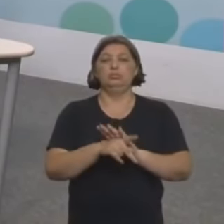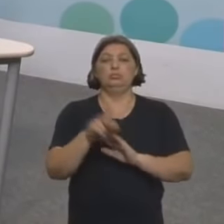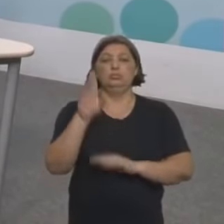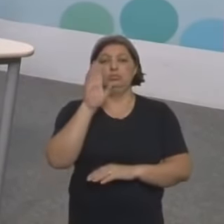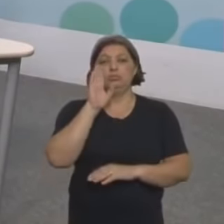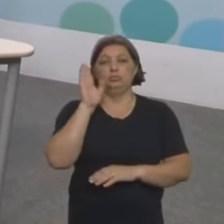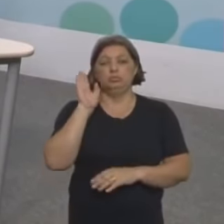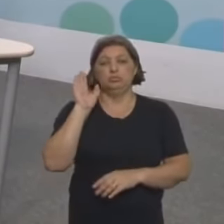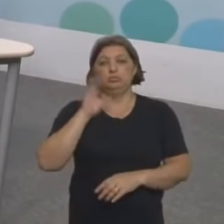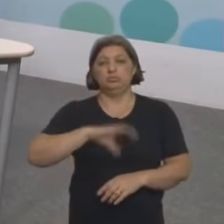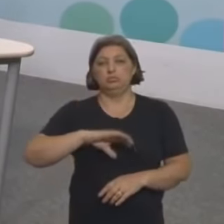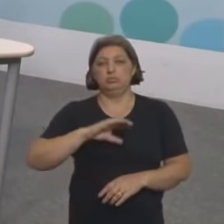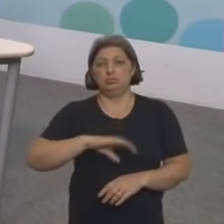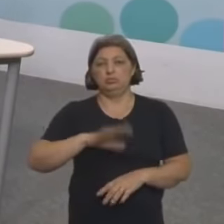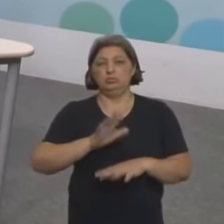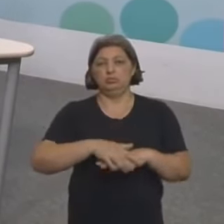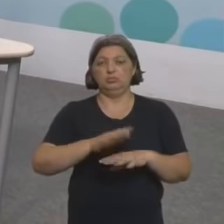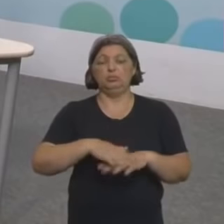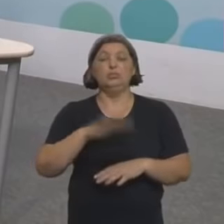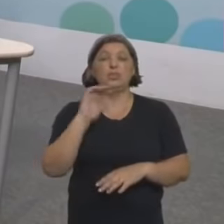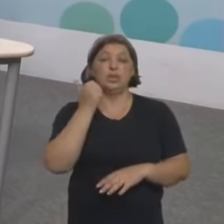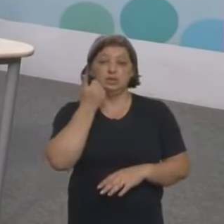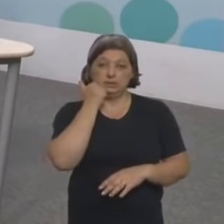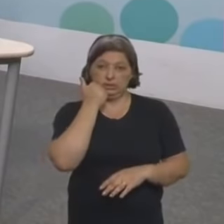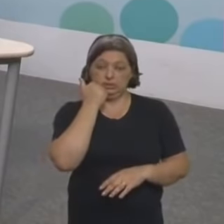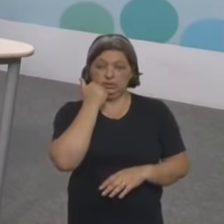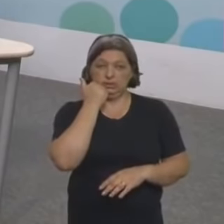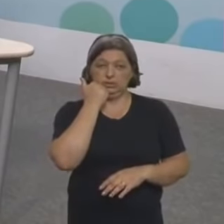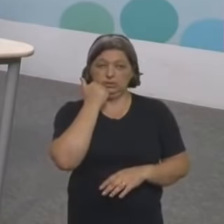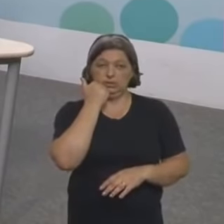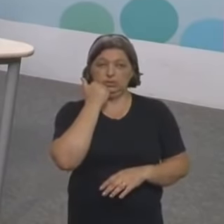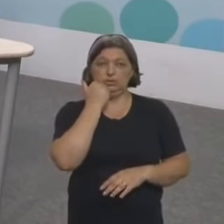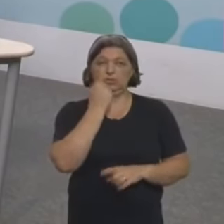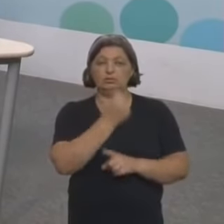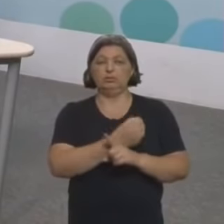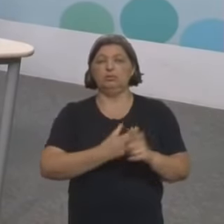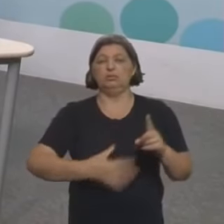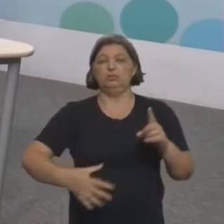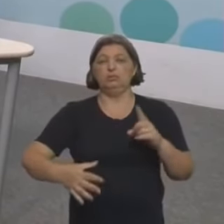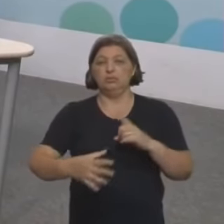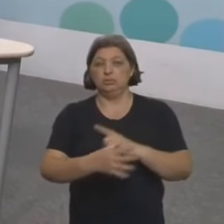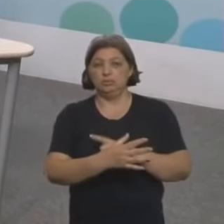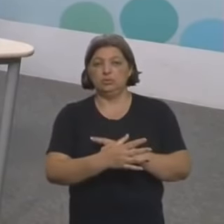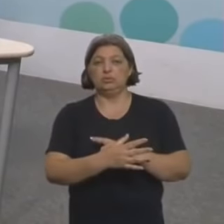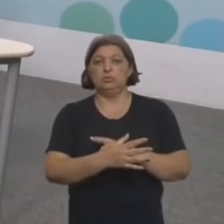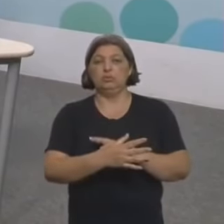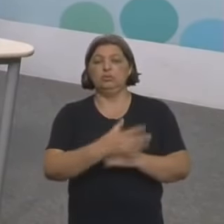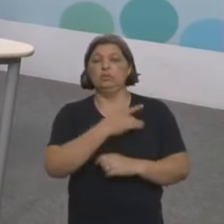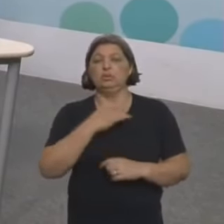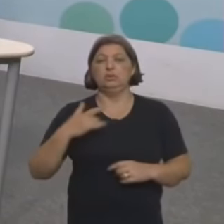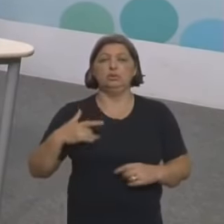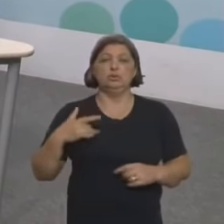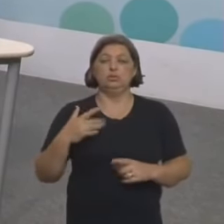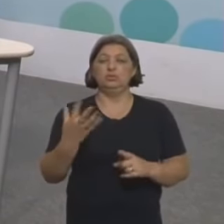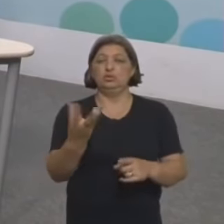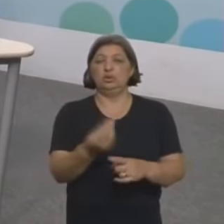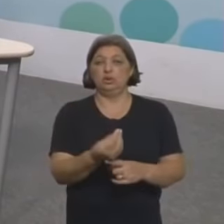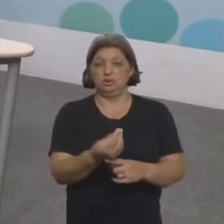língua portuguesa, matemática, ciências, estudos sociais, saúde,